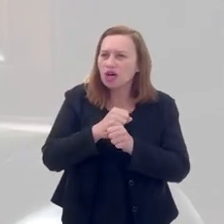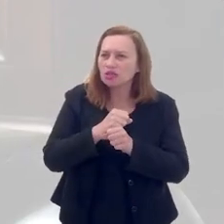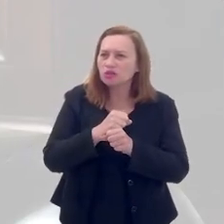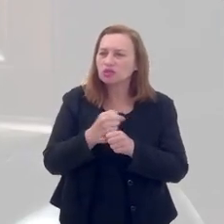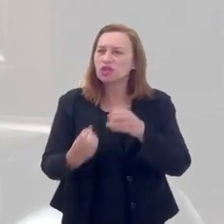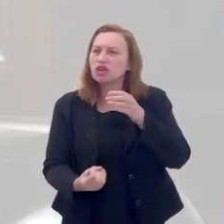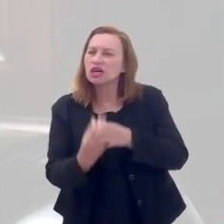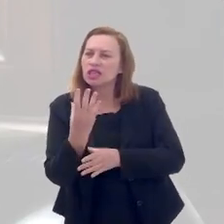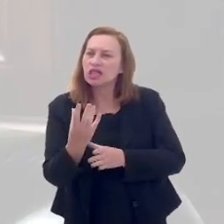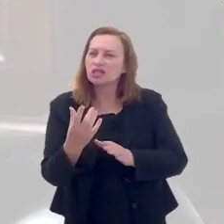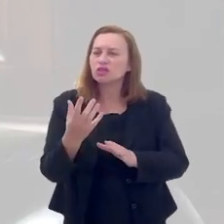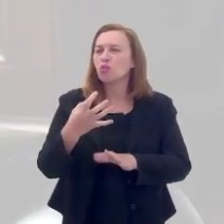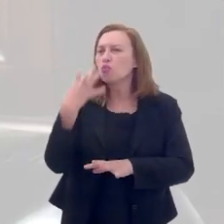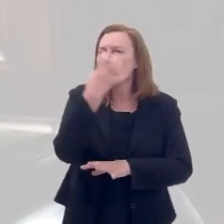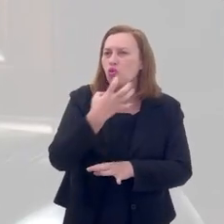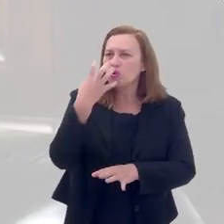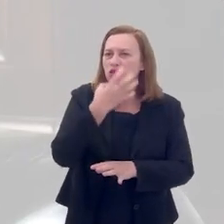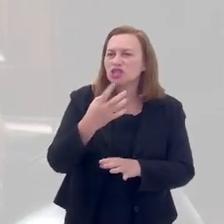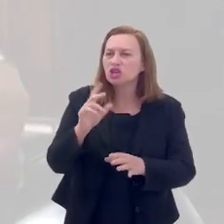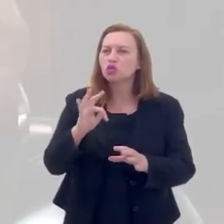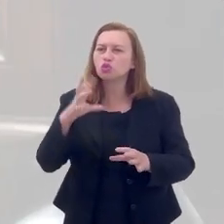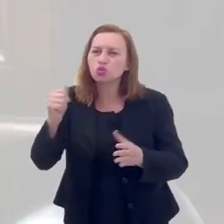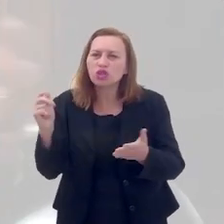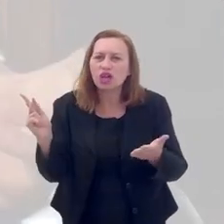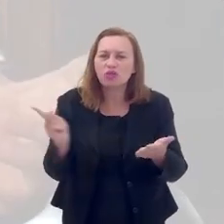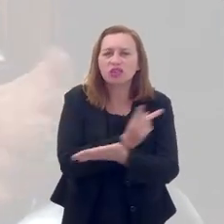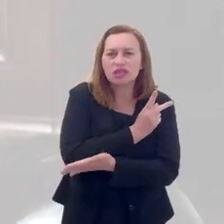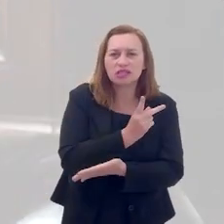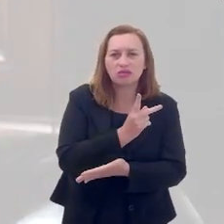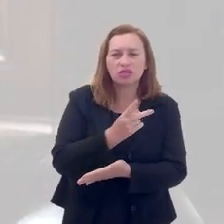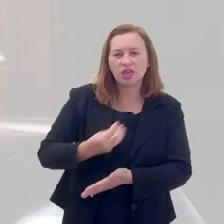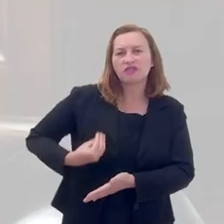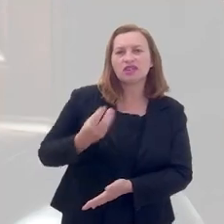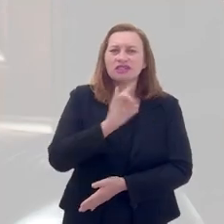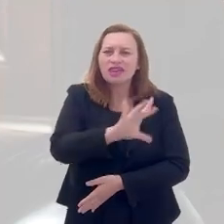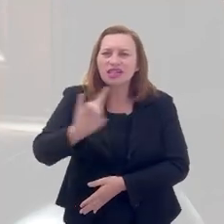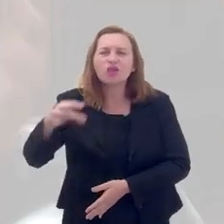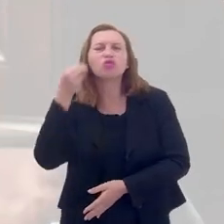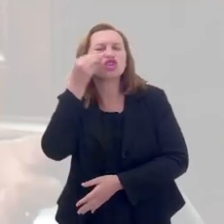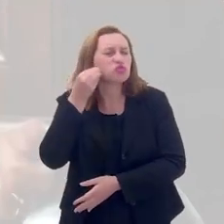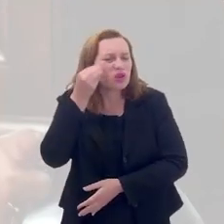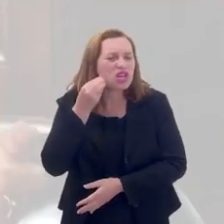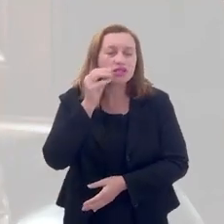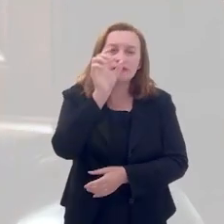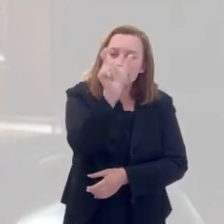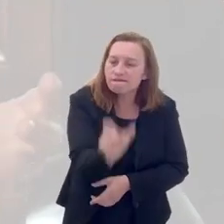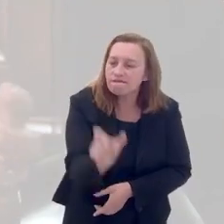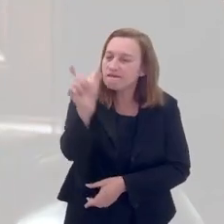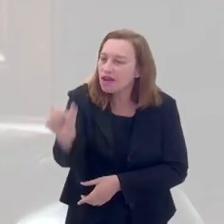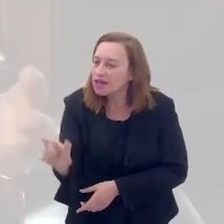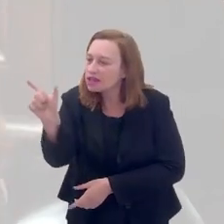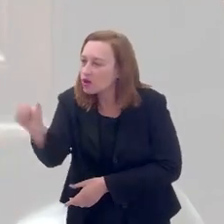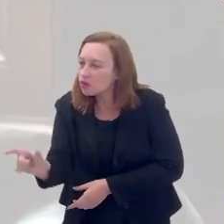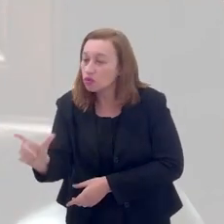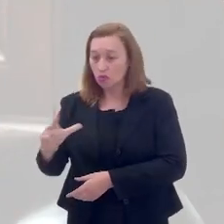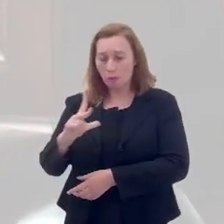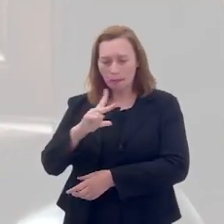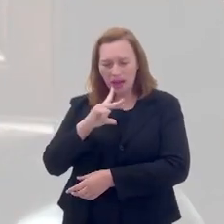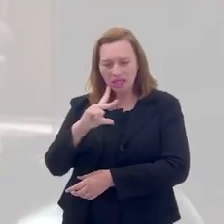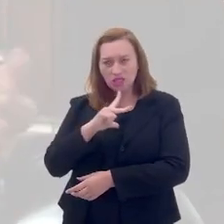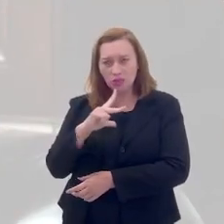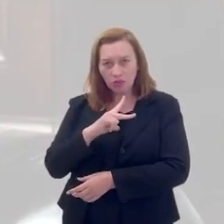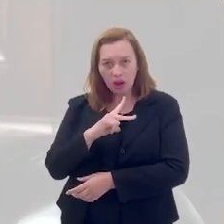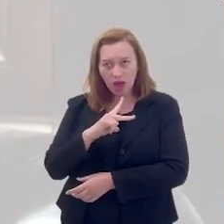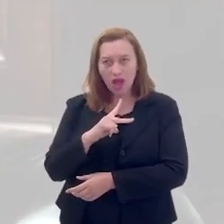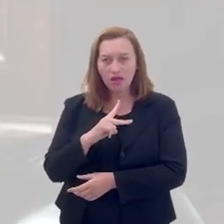de fato expressões daquilo que aconteceu na vida de cada um né nas experiências que cada um vive na sua na sua vida